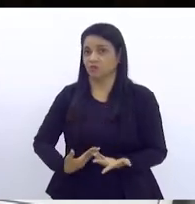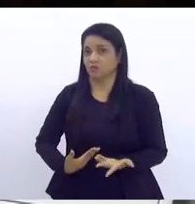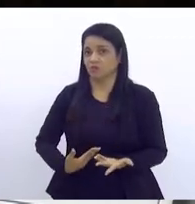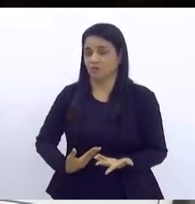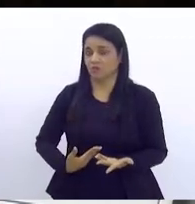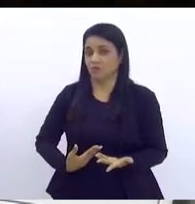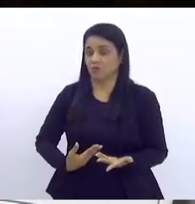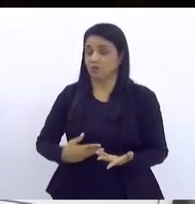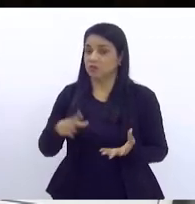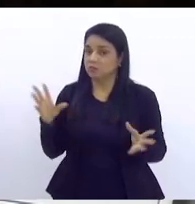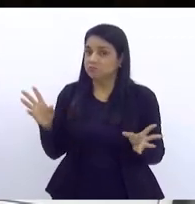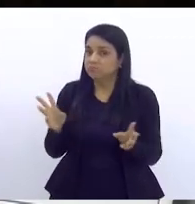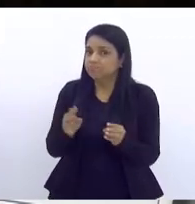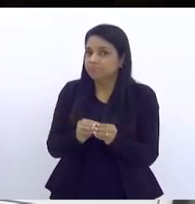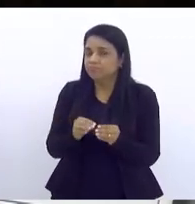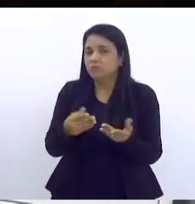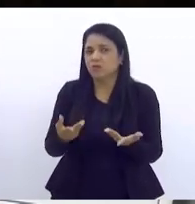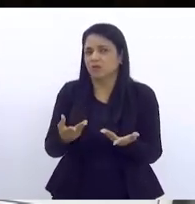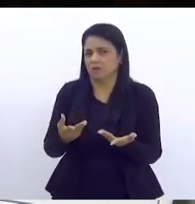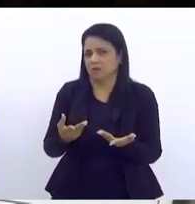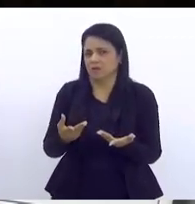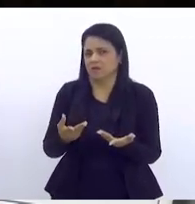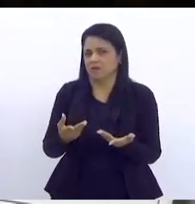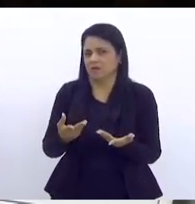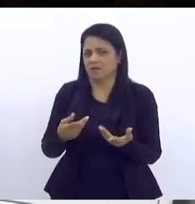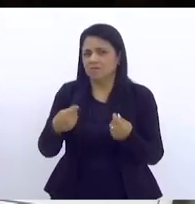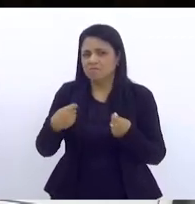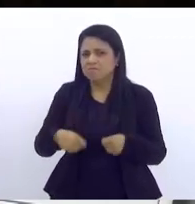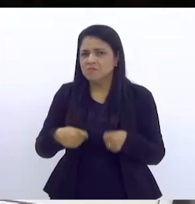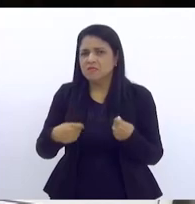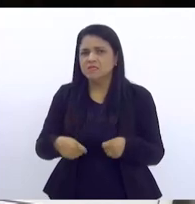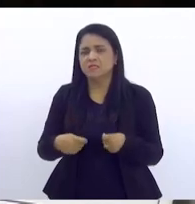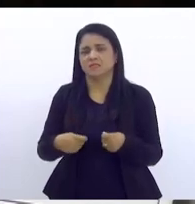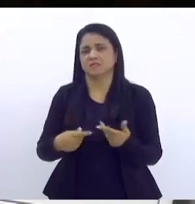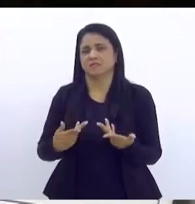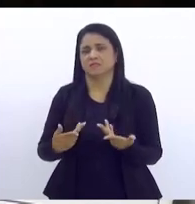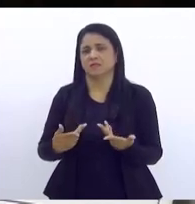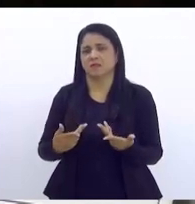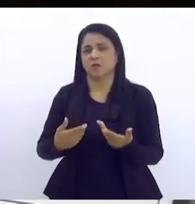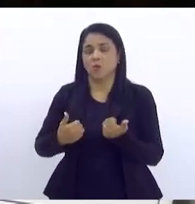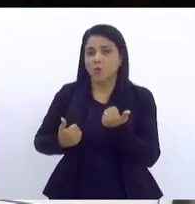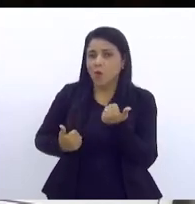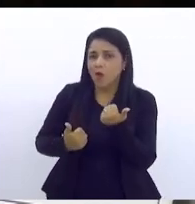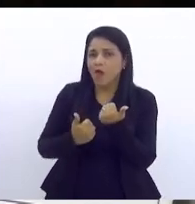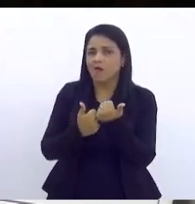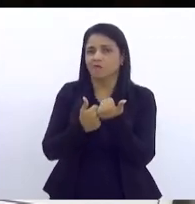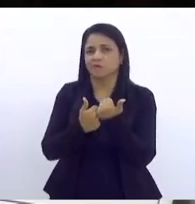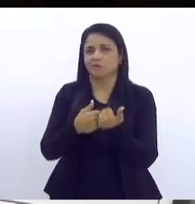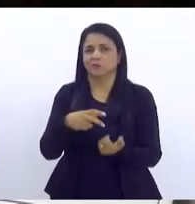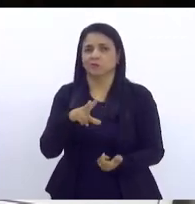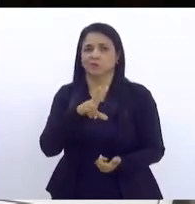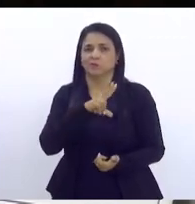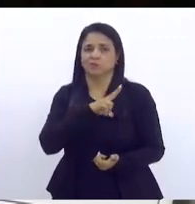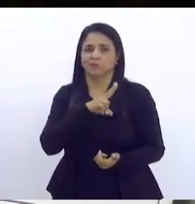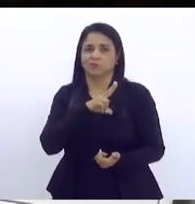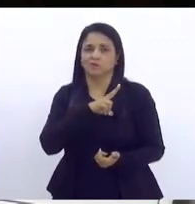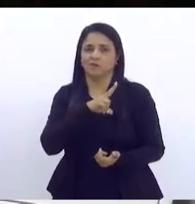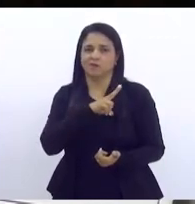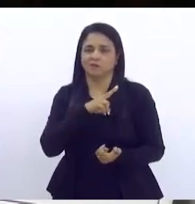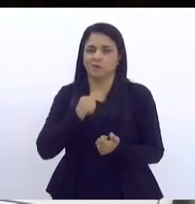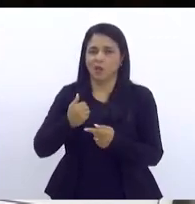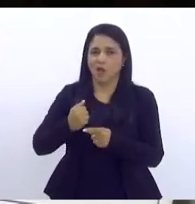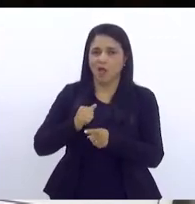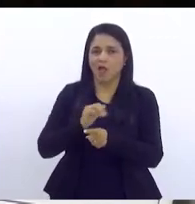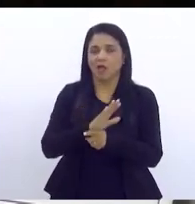conclusão que não dava para seguir só dessa forma e tínhamos que trazer também o reforço do privado eh eh sem